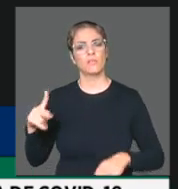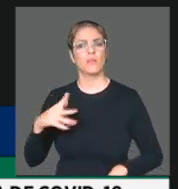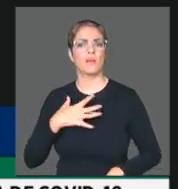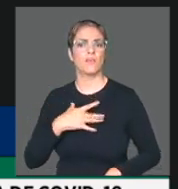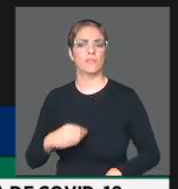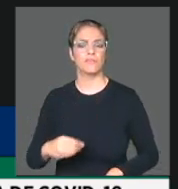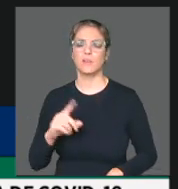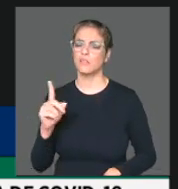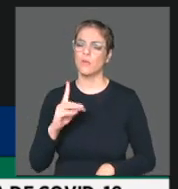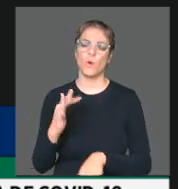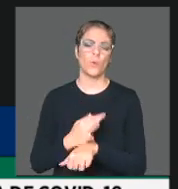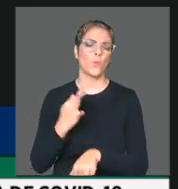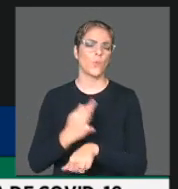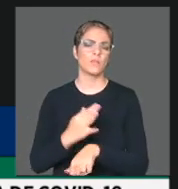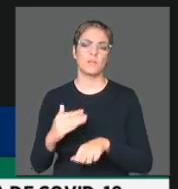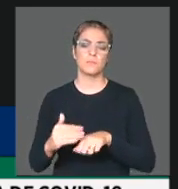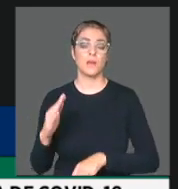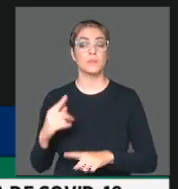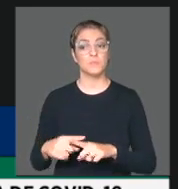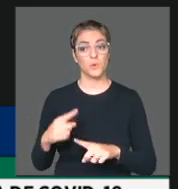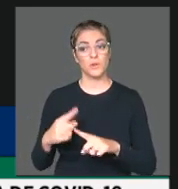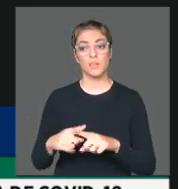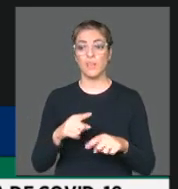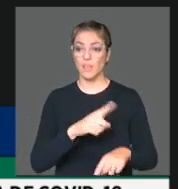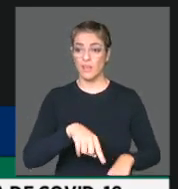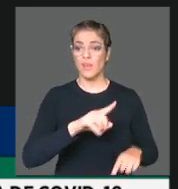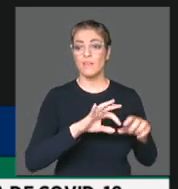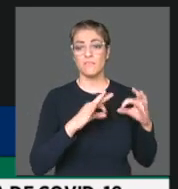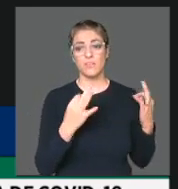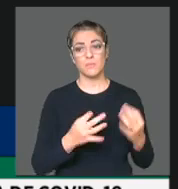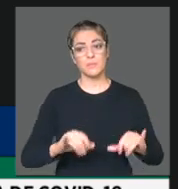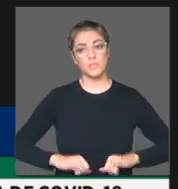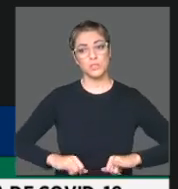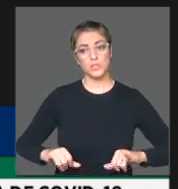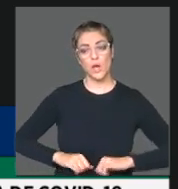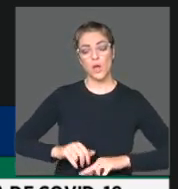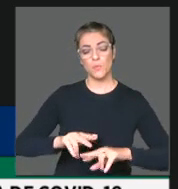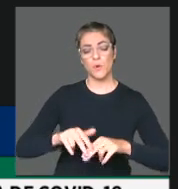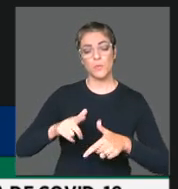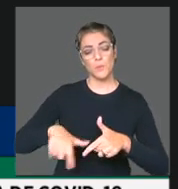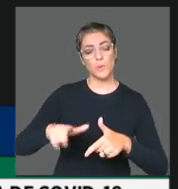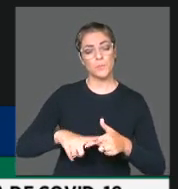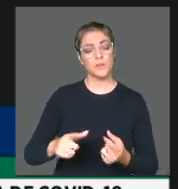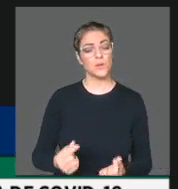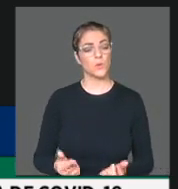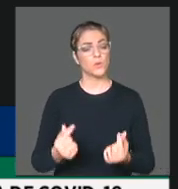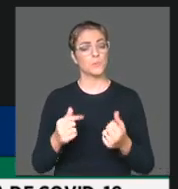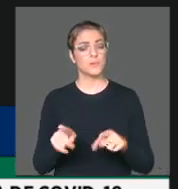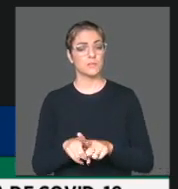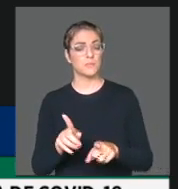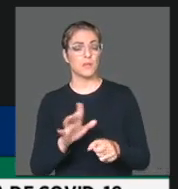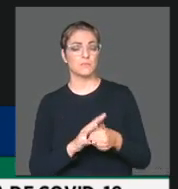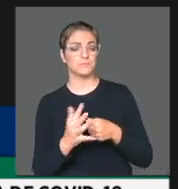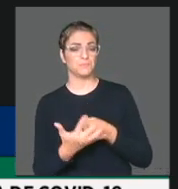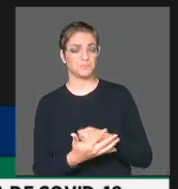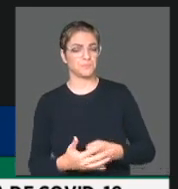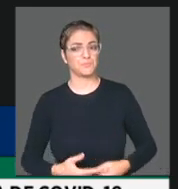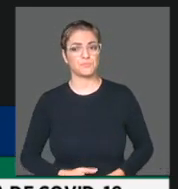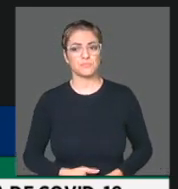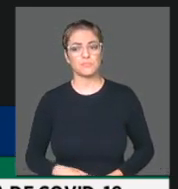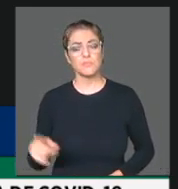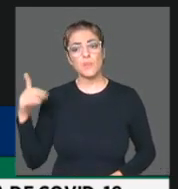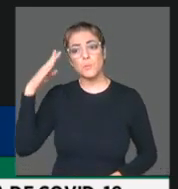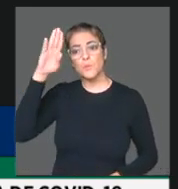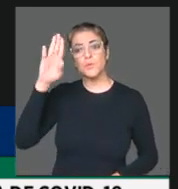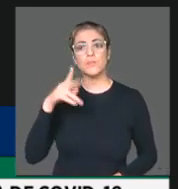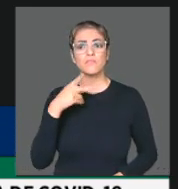Não aguenta mais, até porque essas famílias estão sofrendo com a crise econômica e estão sofrendo também com a pandemia. Bolsonaro fala que